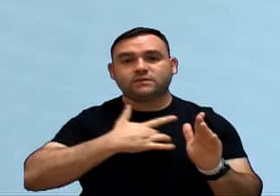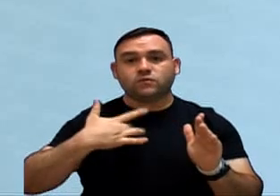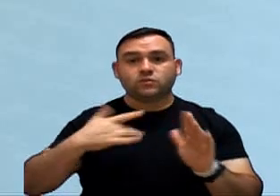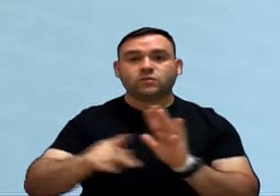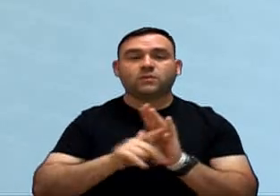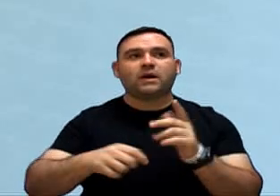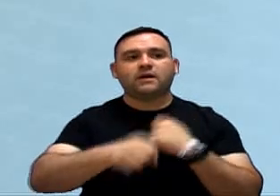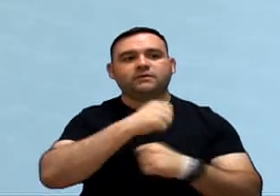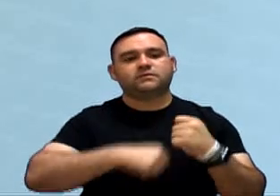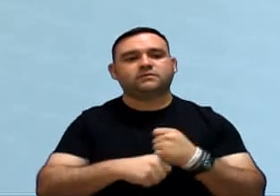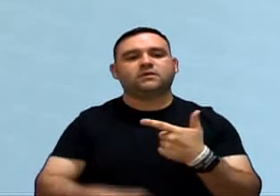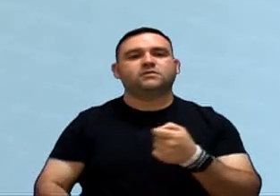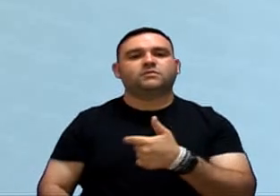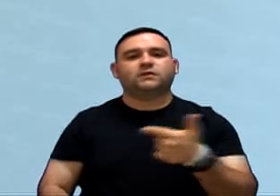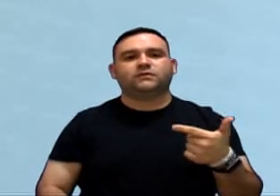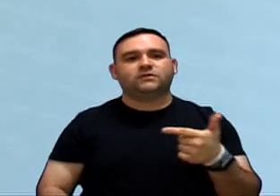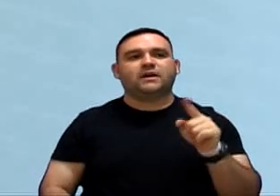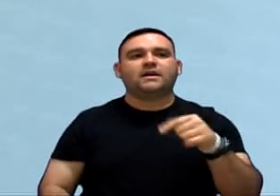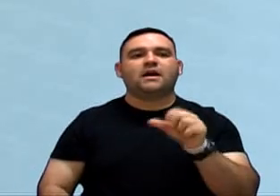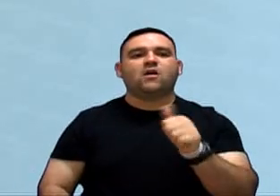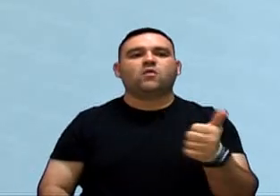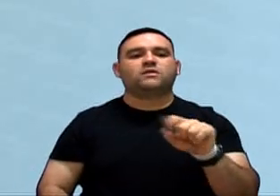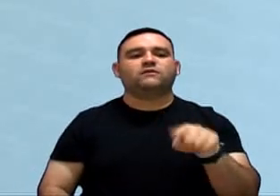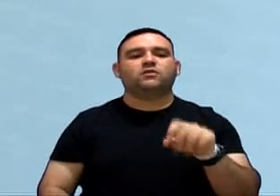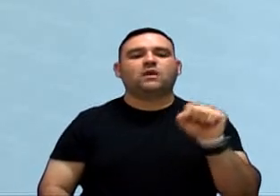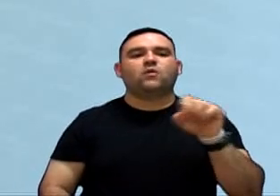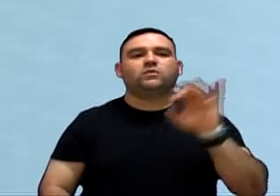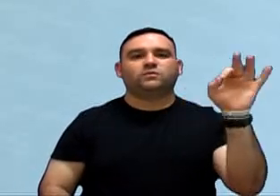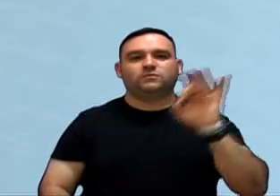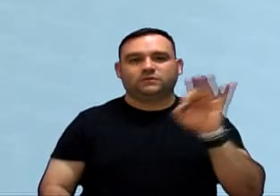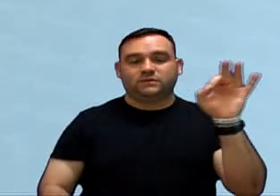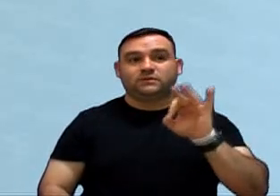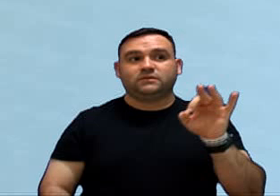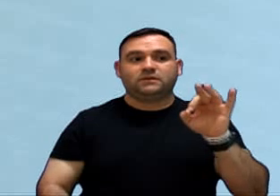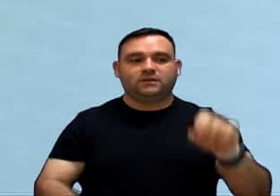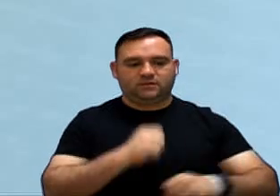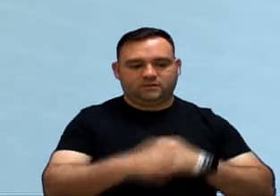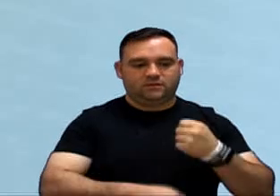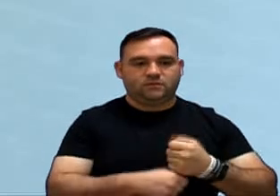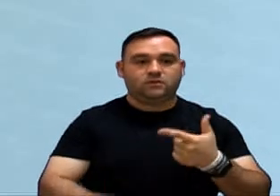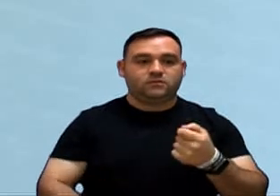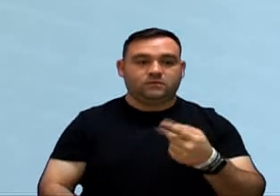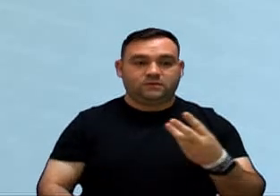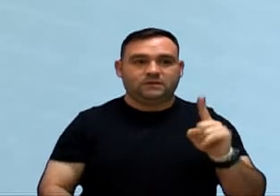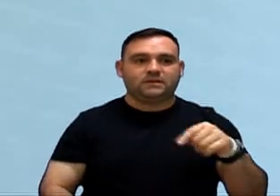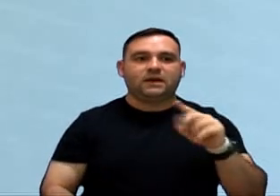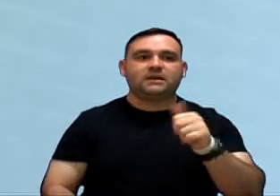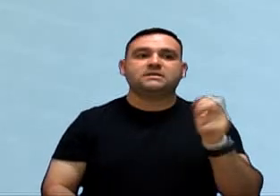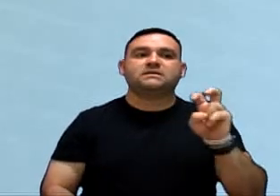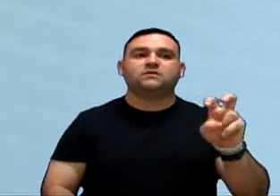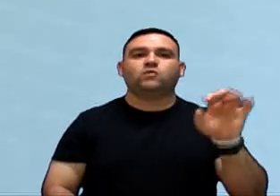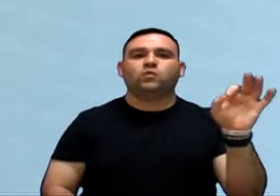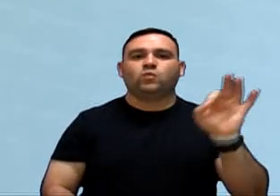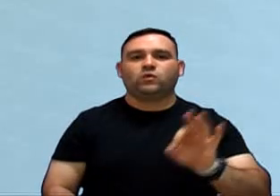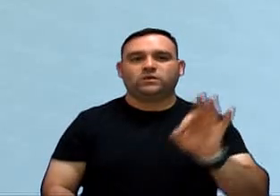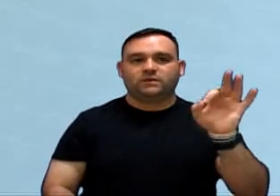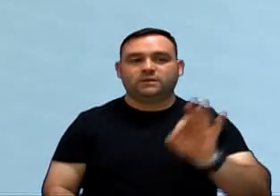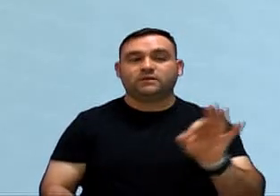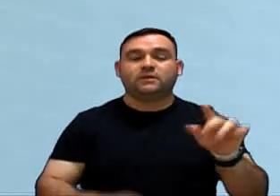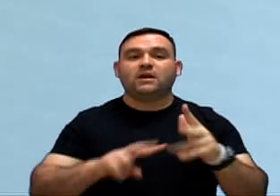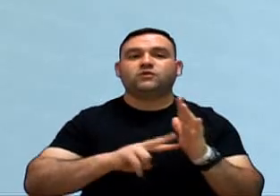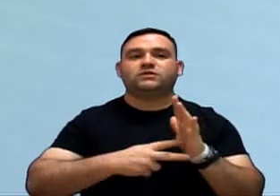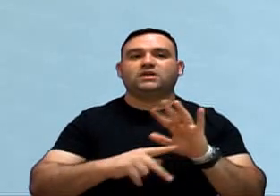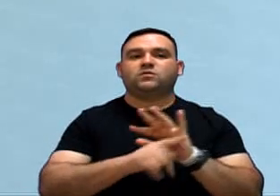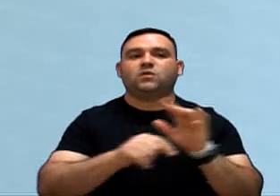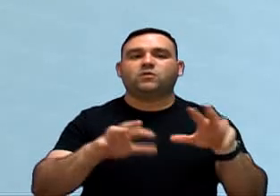que em 2022 foi de 11,8%, e em 2023 foi de 5%, né? E o sindicato